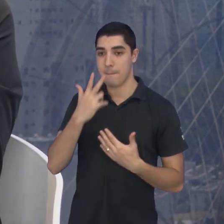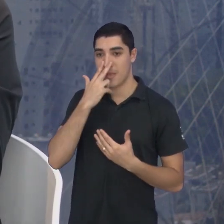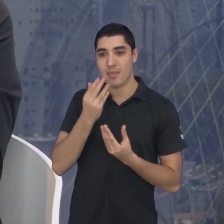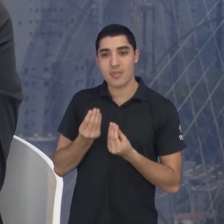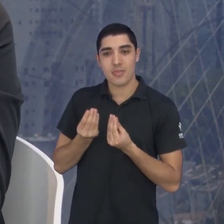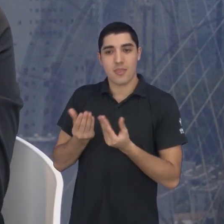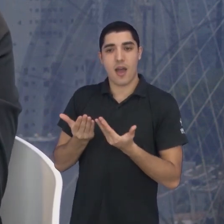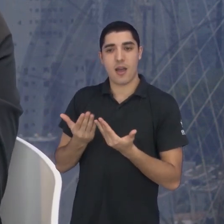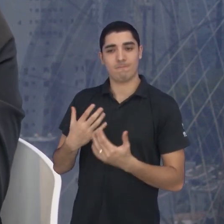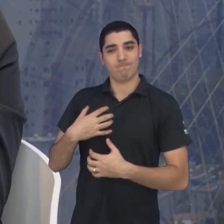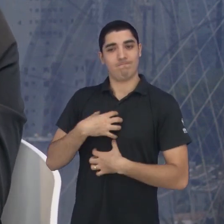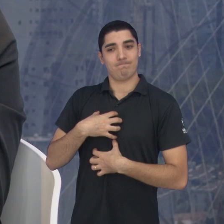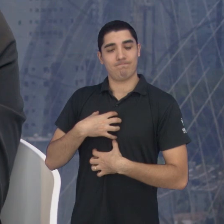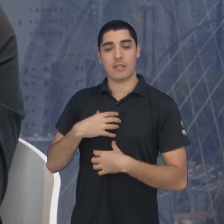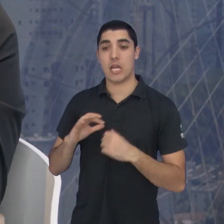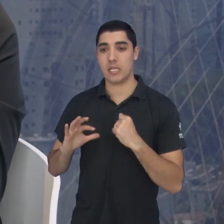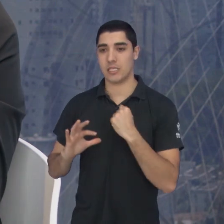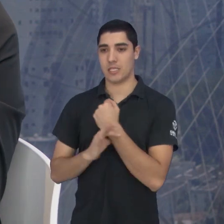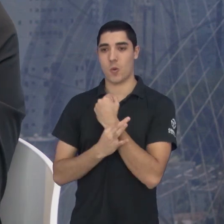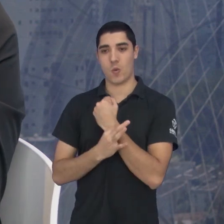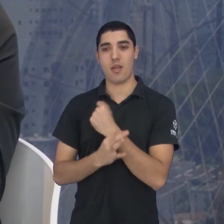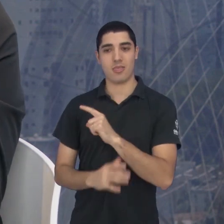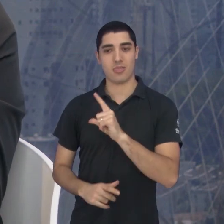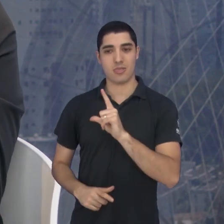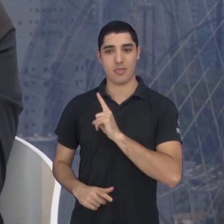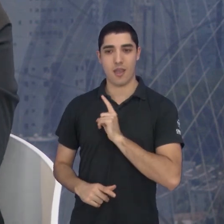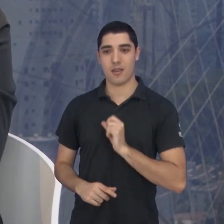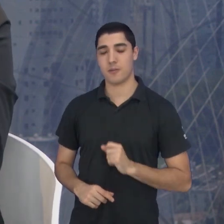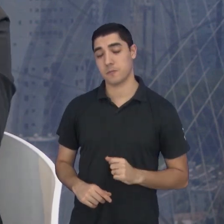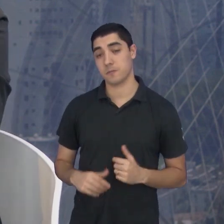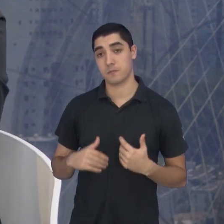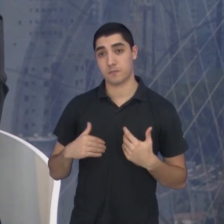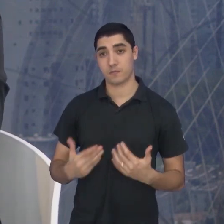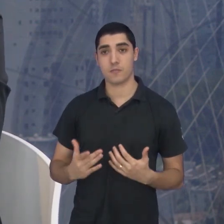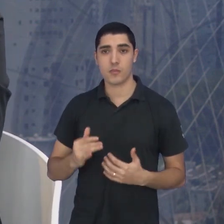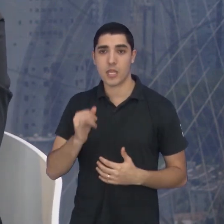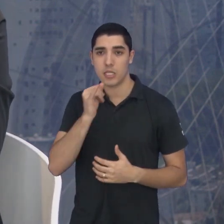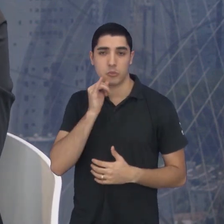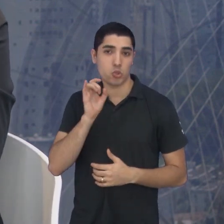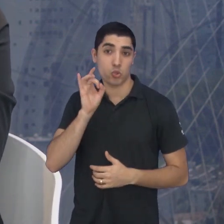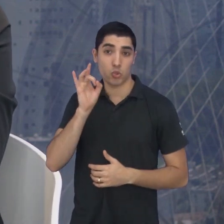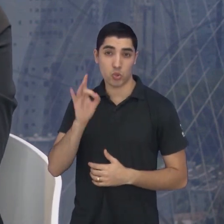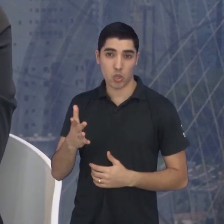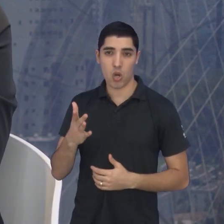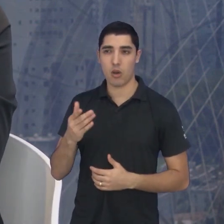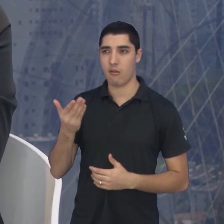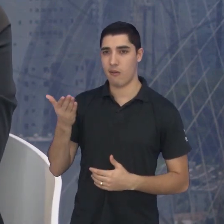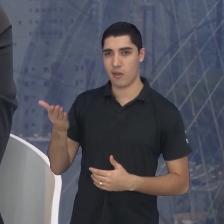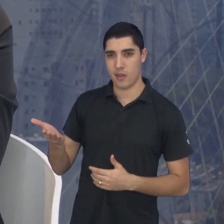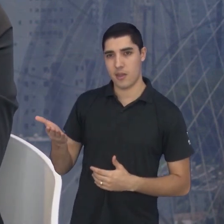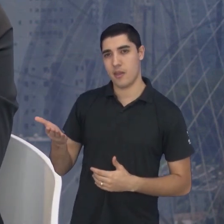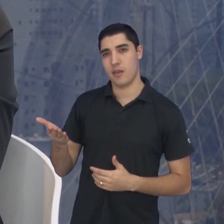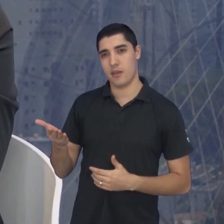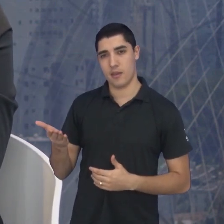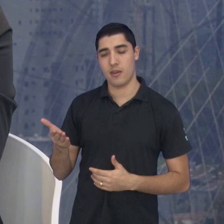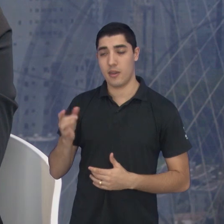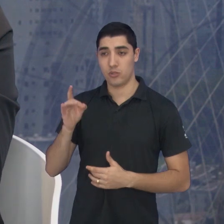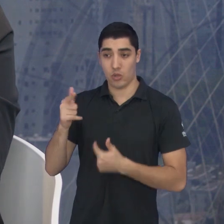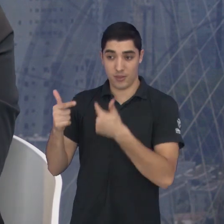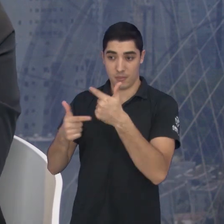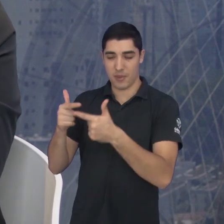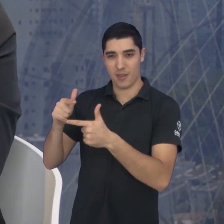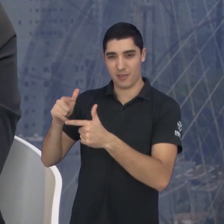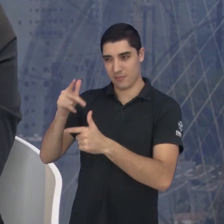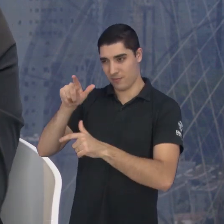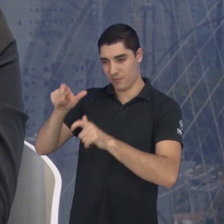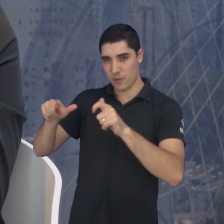de segurança, não é? Então, não vou dizer especificamente, né, da classe de trabalhos domésticos, das